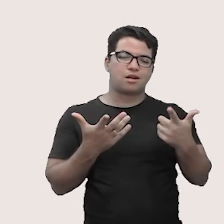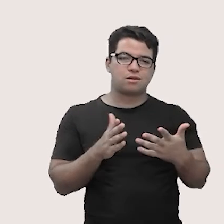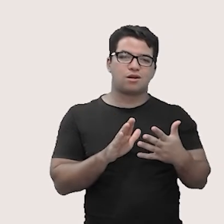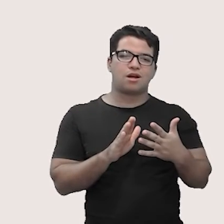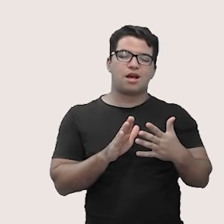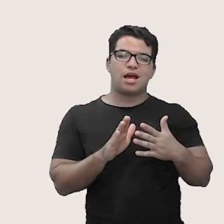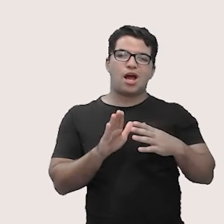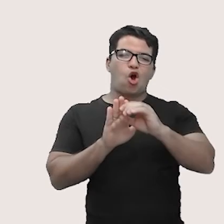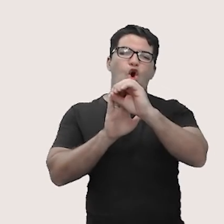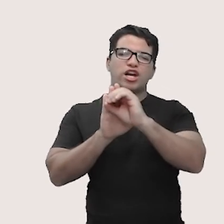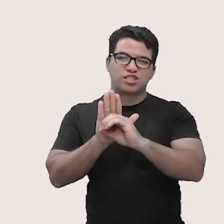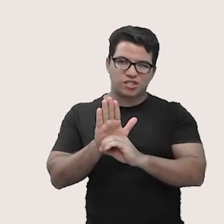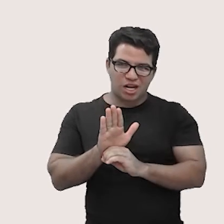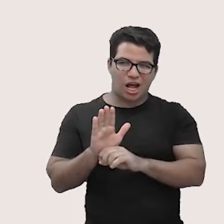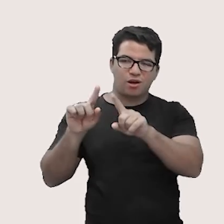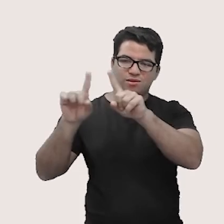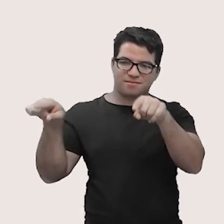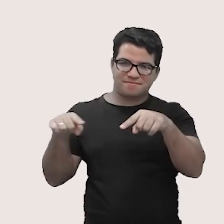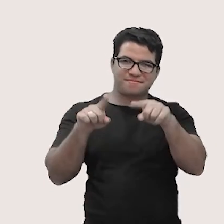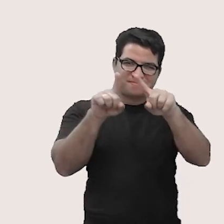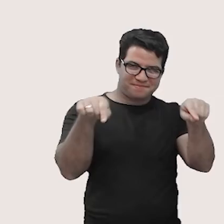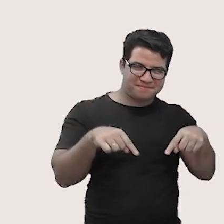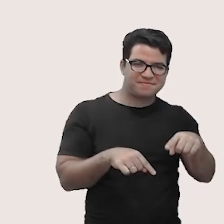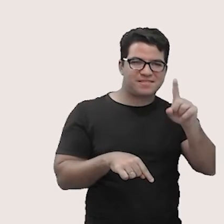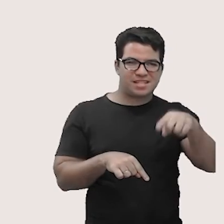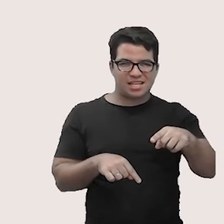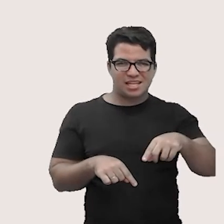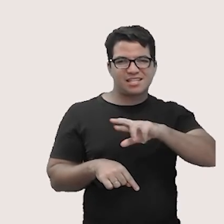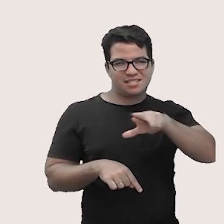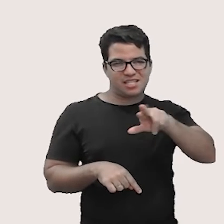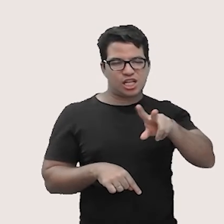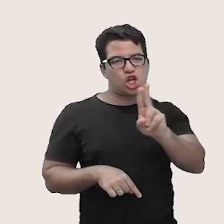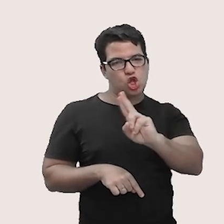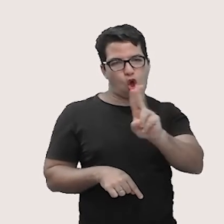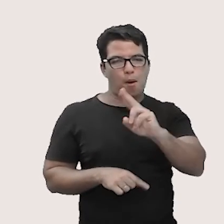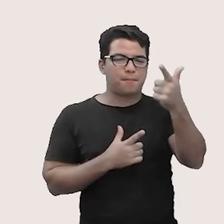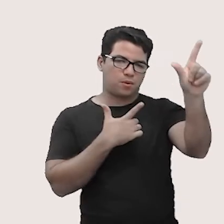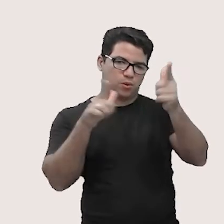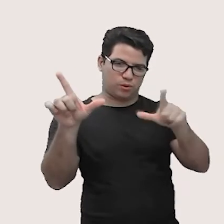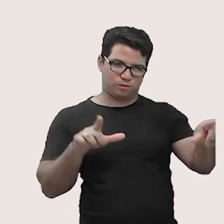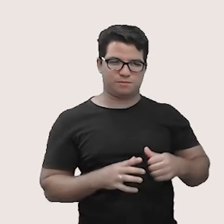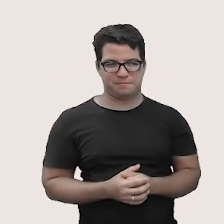esse quadrinho, né, da Turma da Mônica, eles recebem alguns outros nomes.